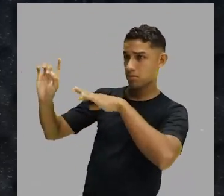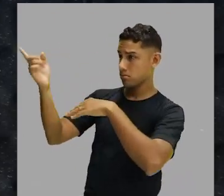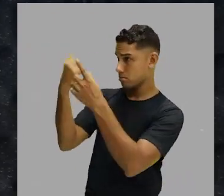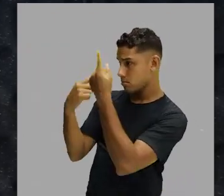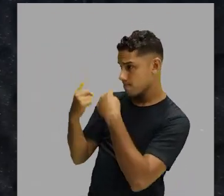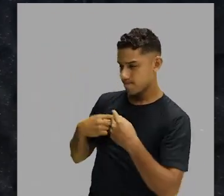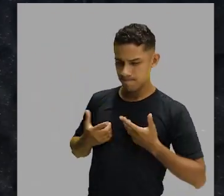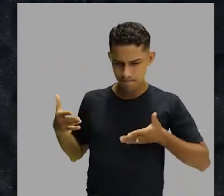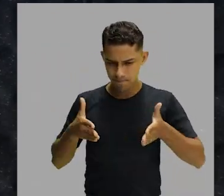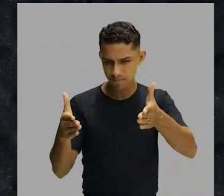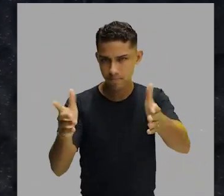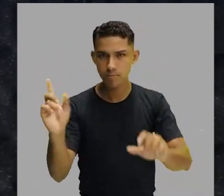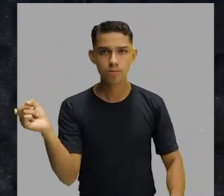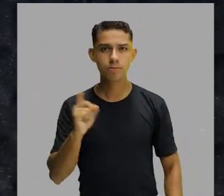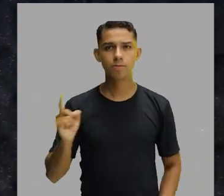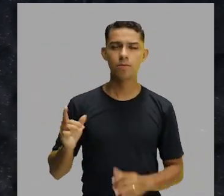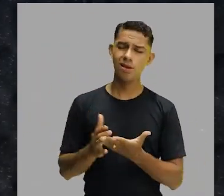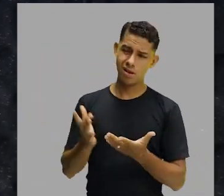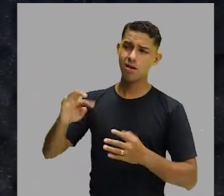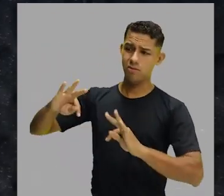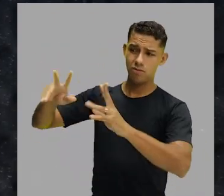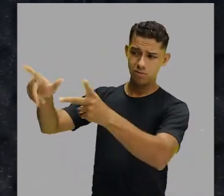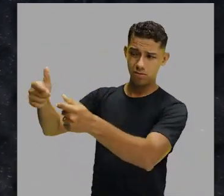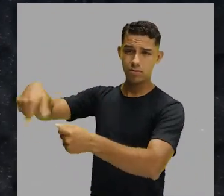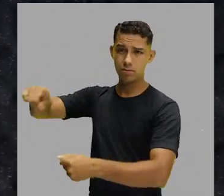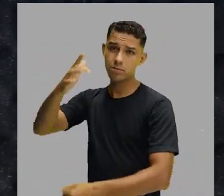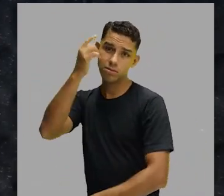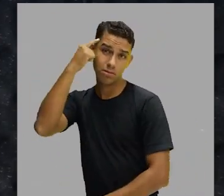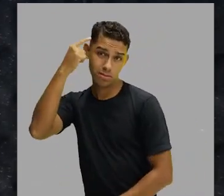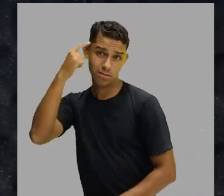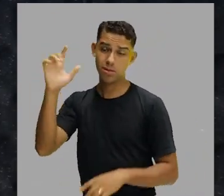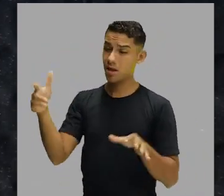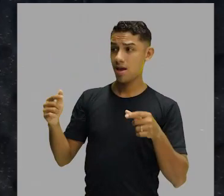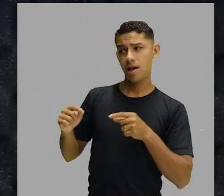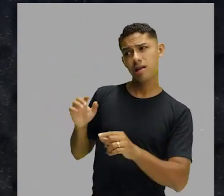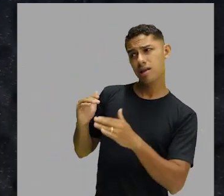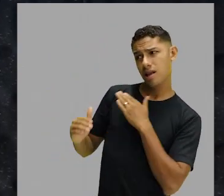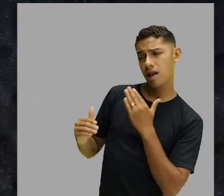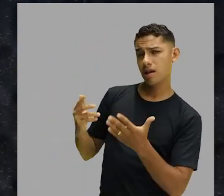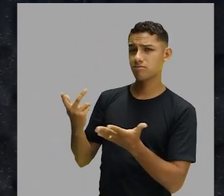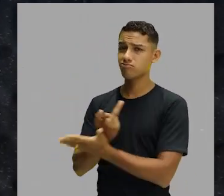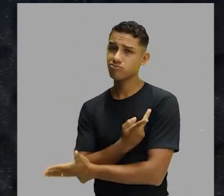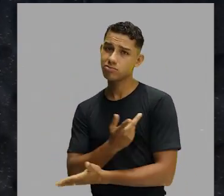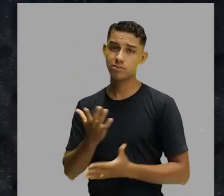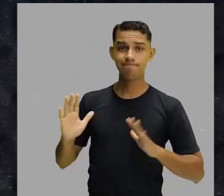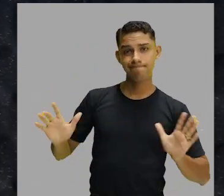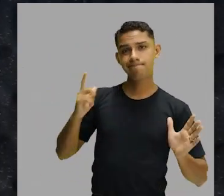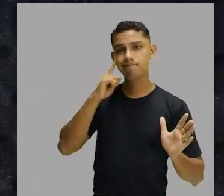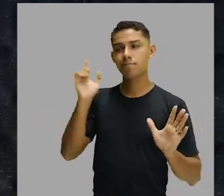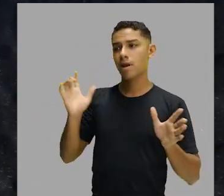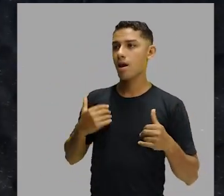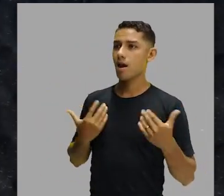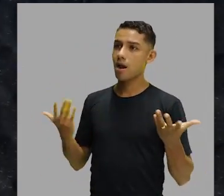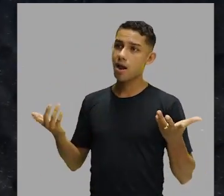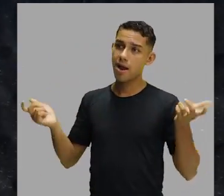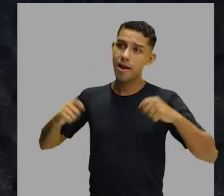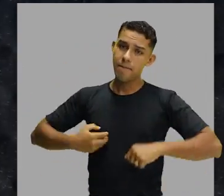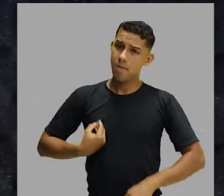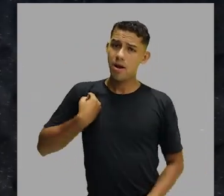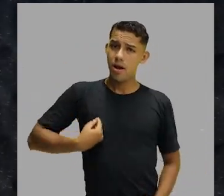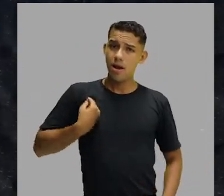seu caminho. Muita gente pensa assim. Isso, gente, não quer dizer que a gente deva ter uma